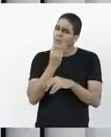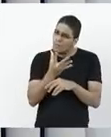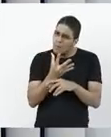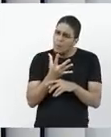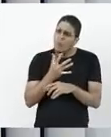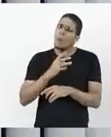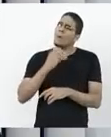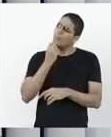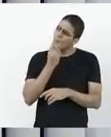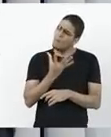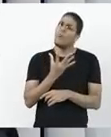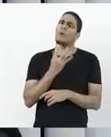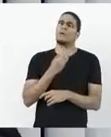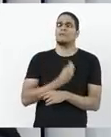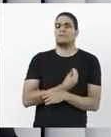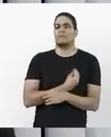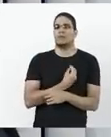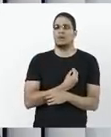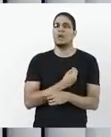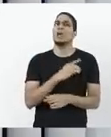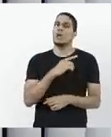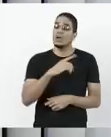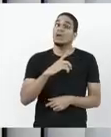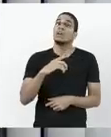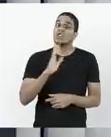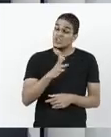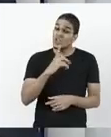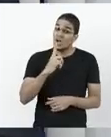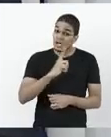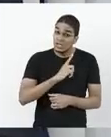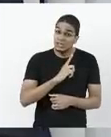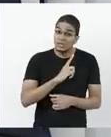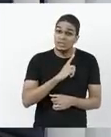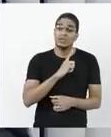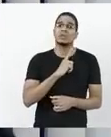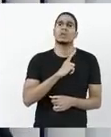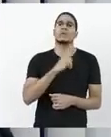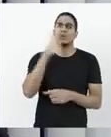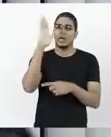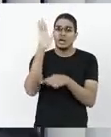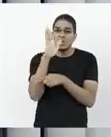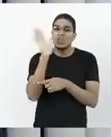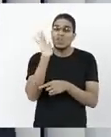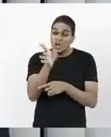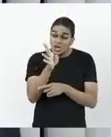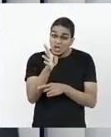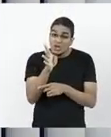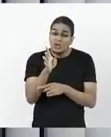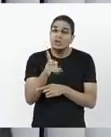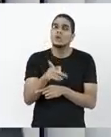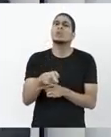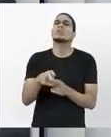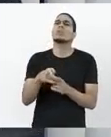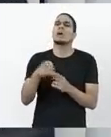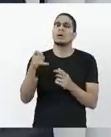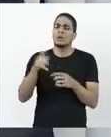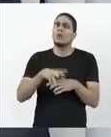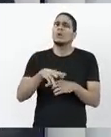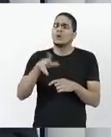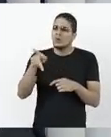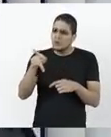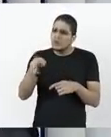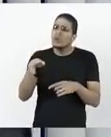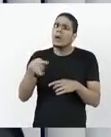candidato que já governou por 8 anos e não resolveu e vem agora dizer que vai fazer tudo diferente. Nós sabemos das obras de 1,99, nós sabemos todas